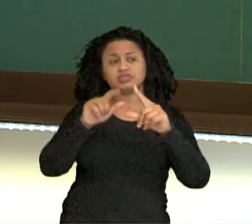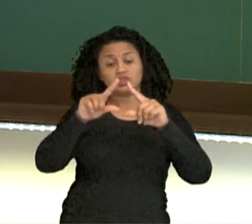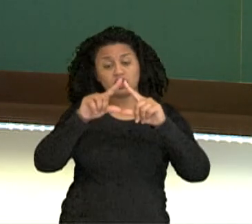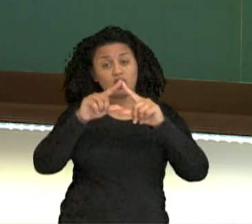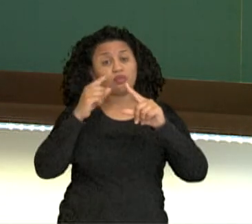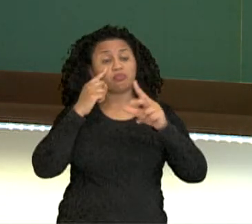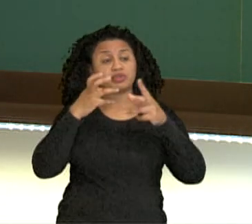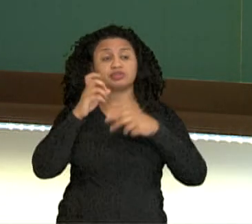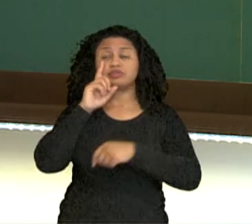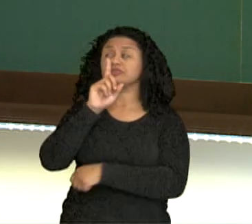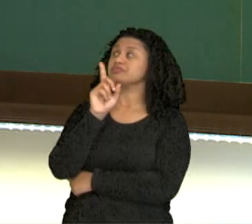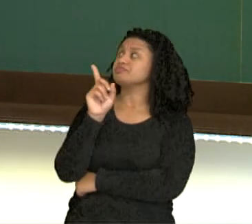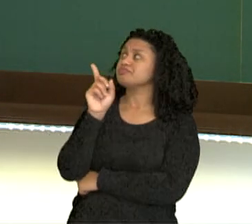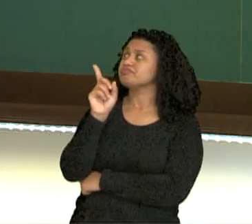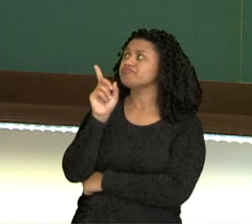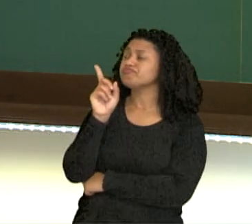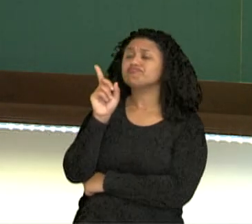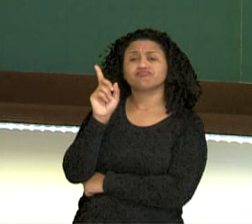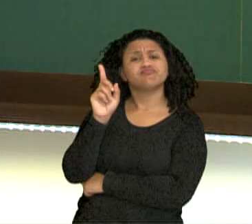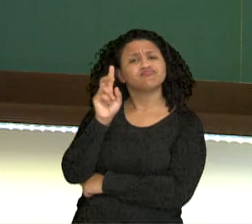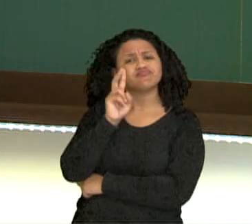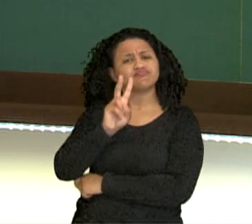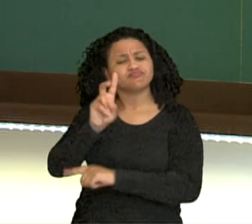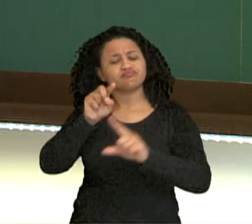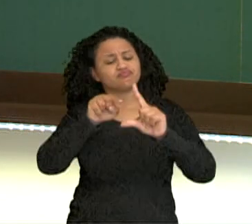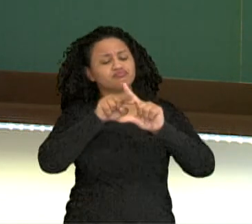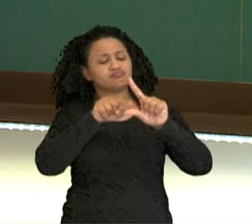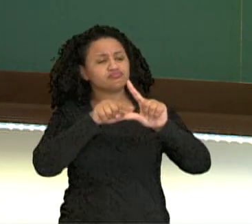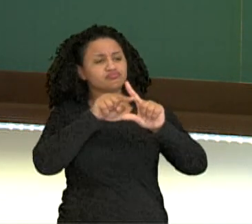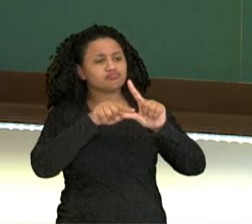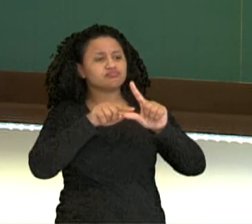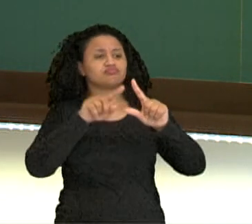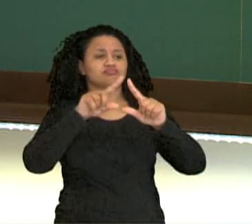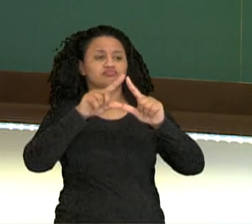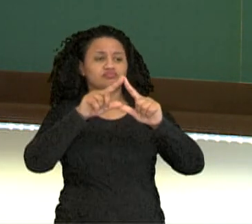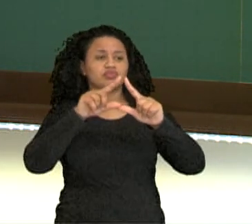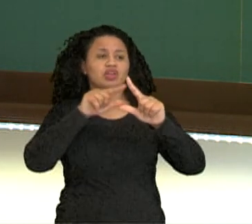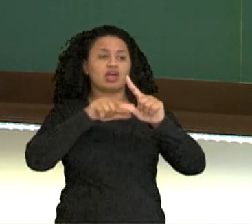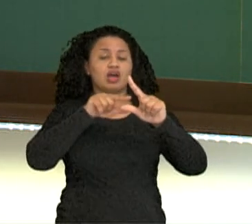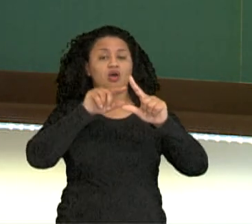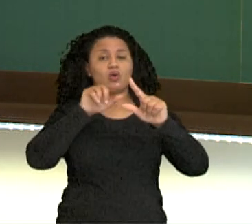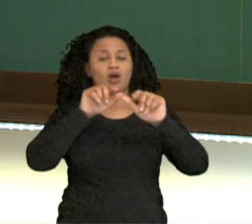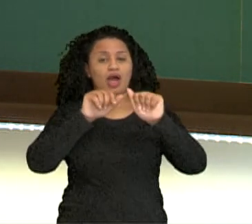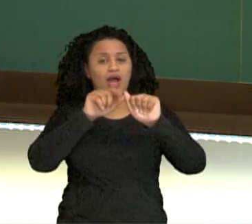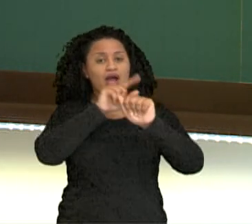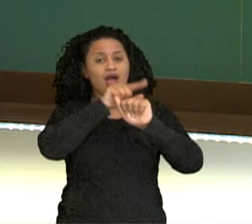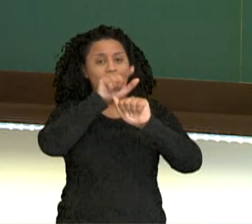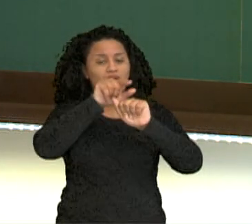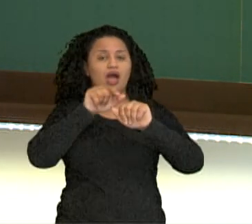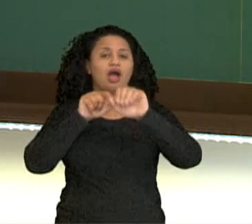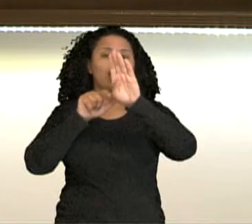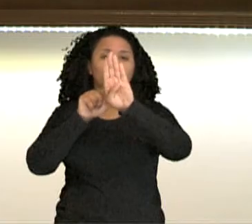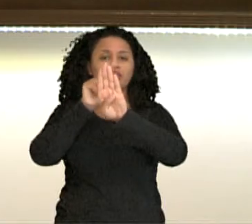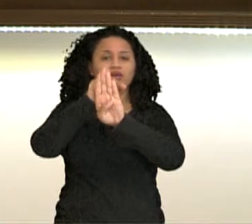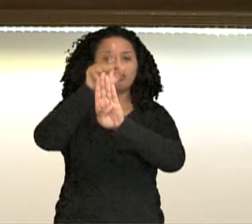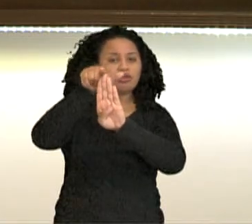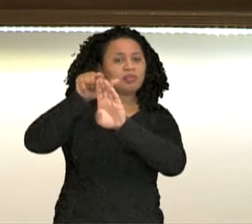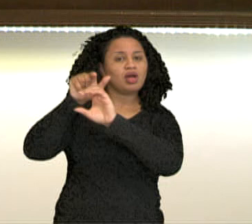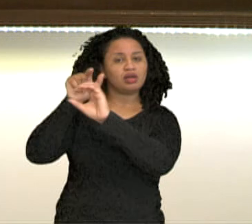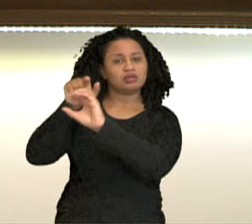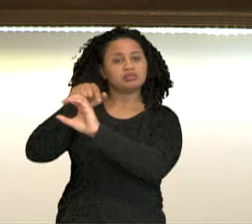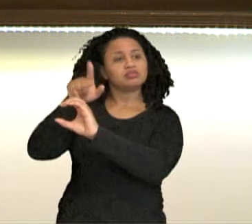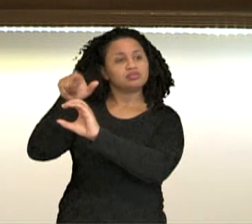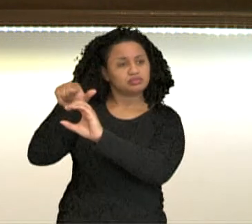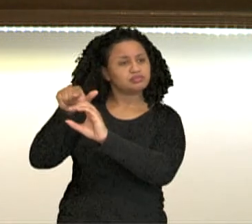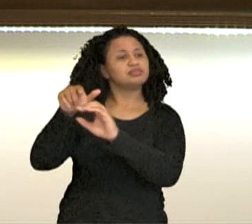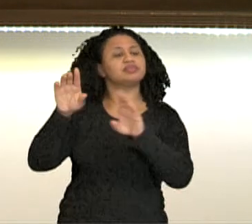fica aqui dentro, tá? Então, eu tenho o ângulo A, o ângulo B e o ângulo C. É a mesma coisa que o vértice.